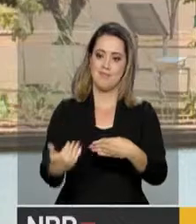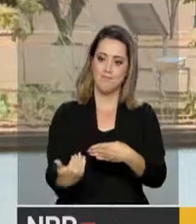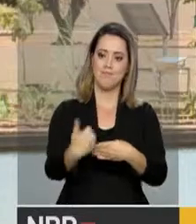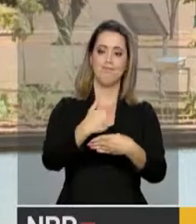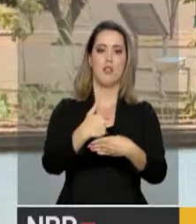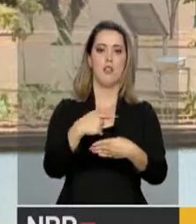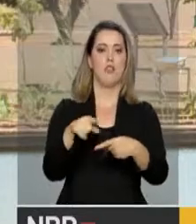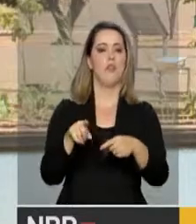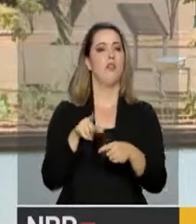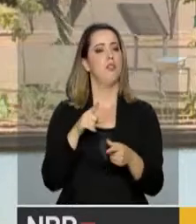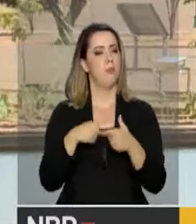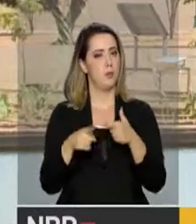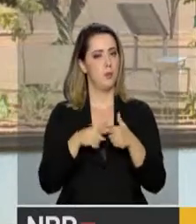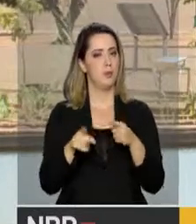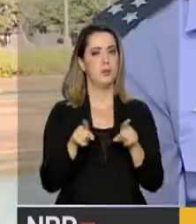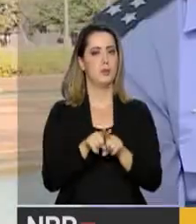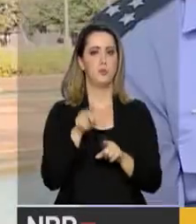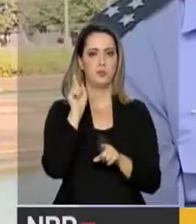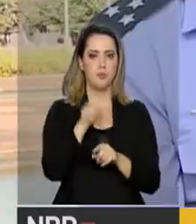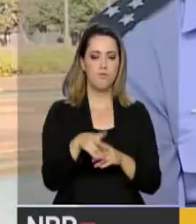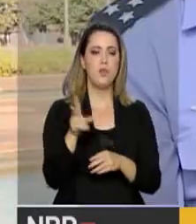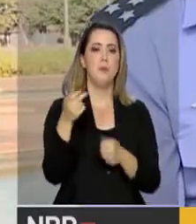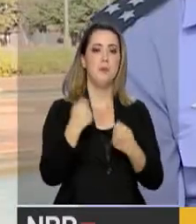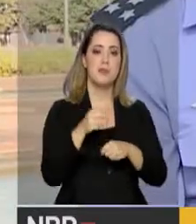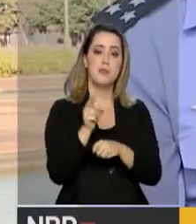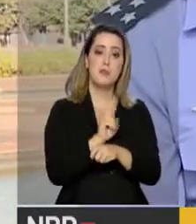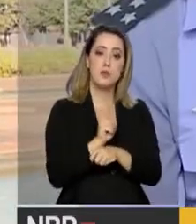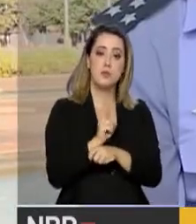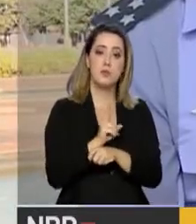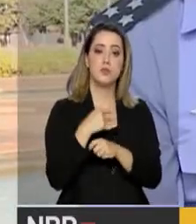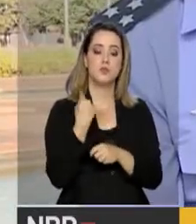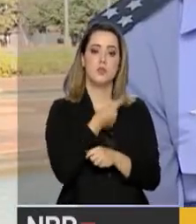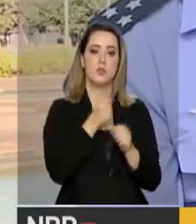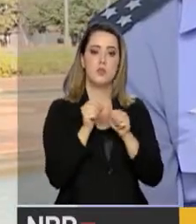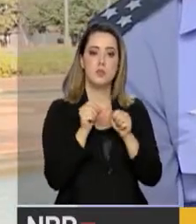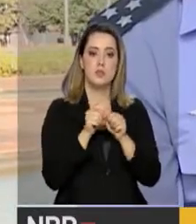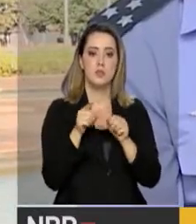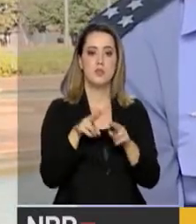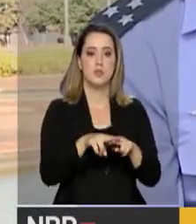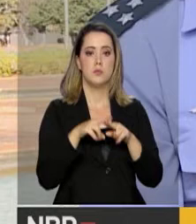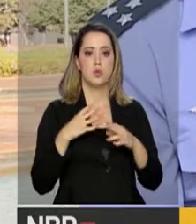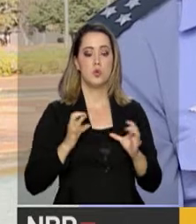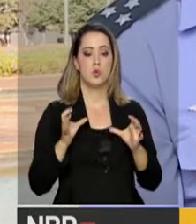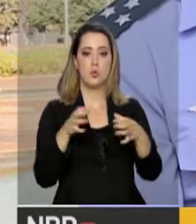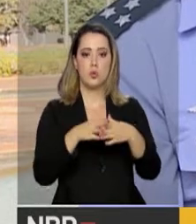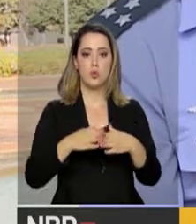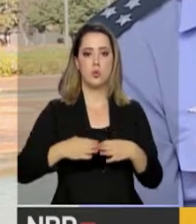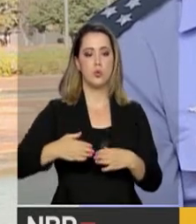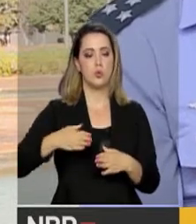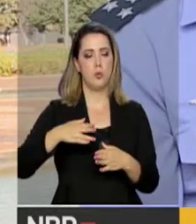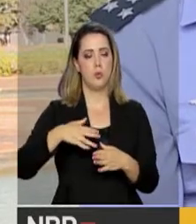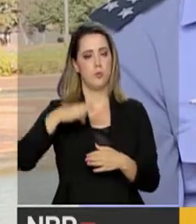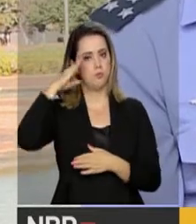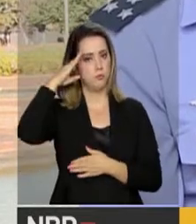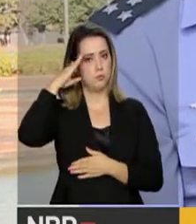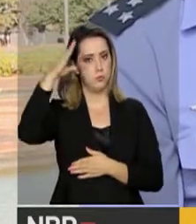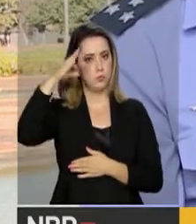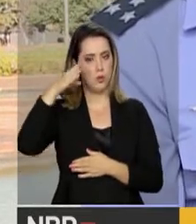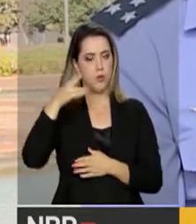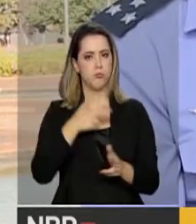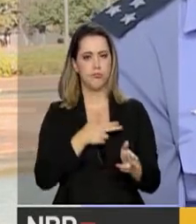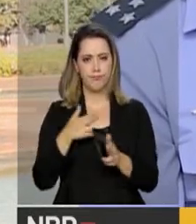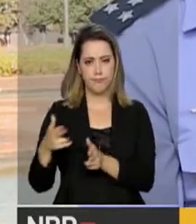E a solução para isso continua sendo a eterna vigilância, o que fazemos através dos nossos pelotões especiais de fronteira, através